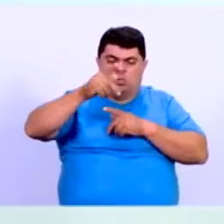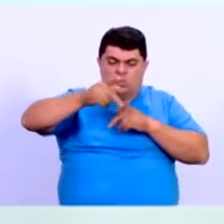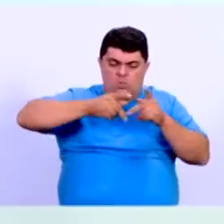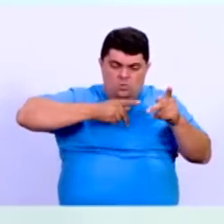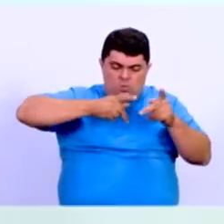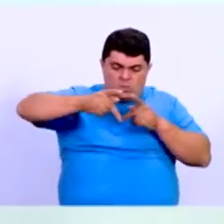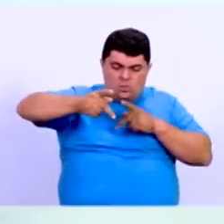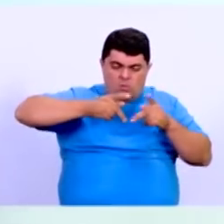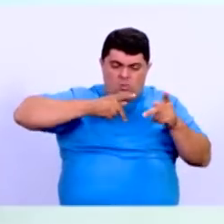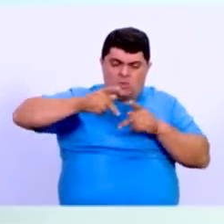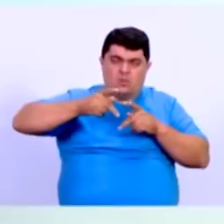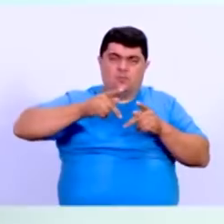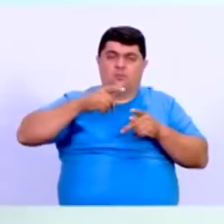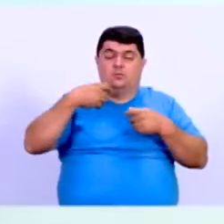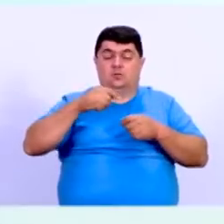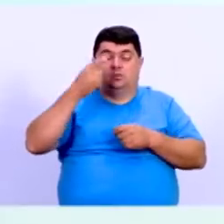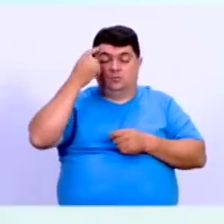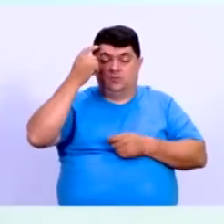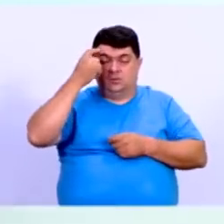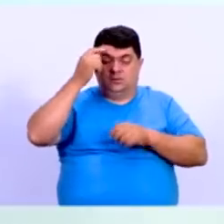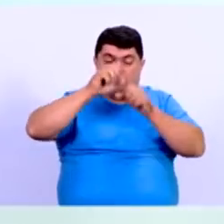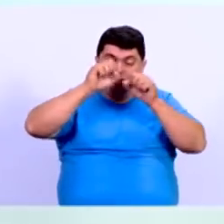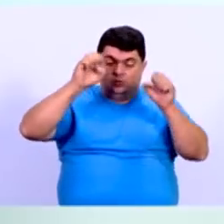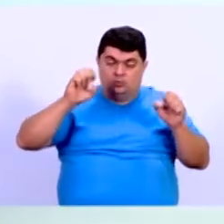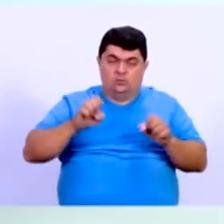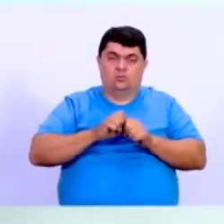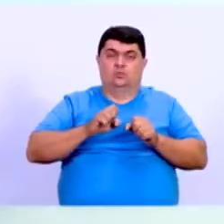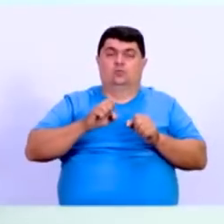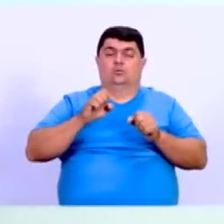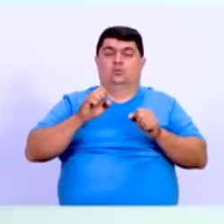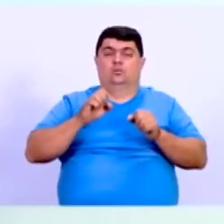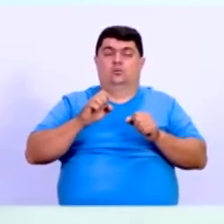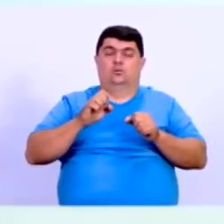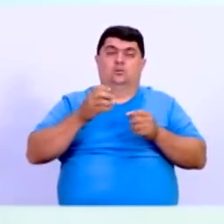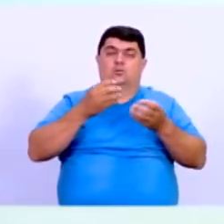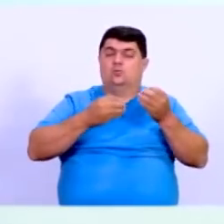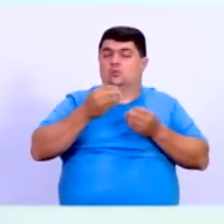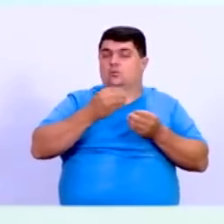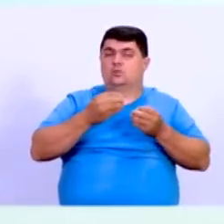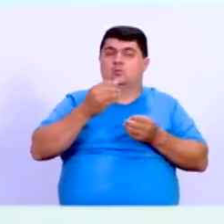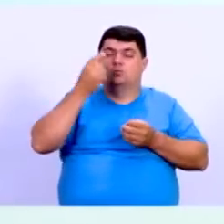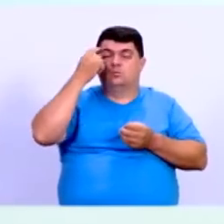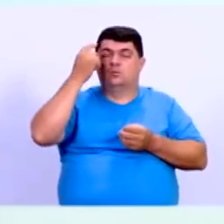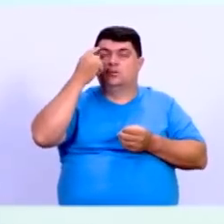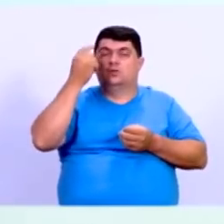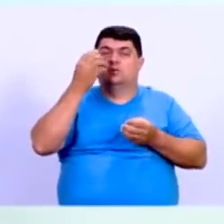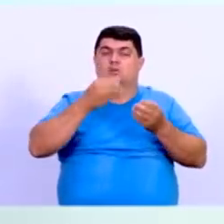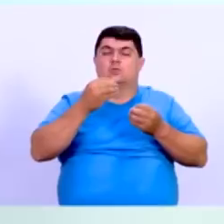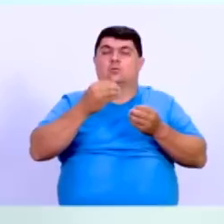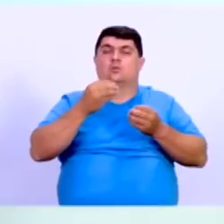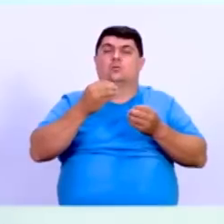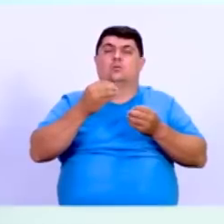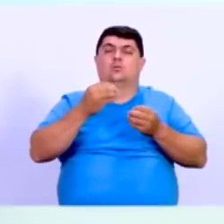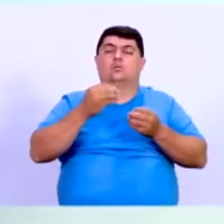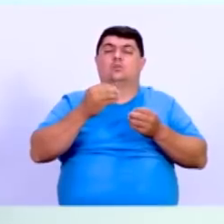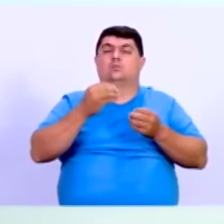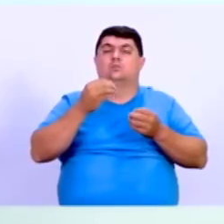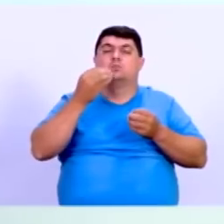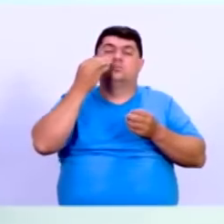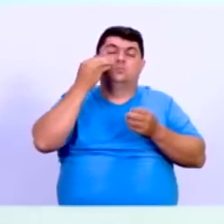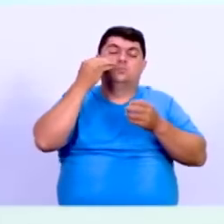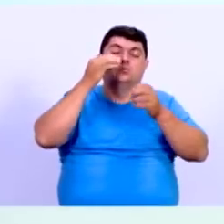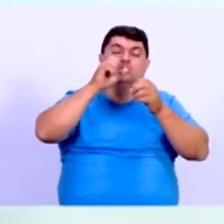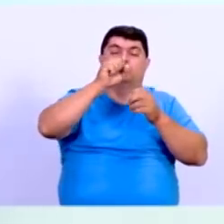de computadores, você tem que pensar na estrutura física do teu servidor de redes, você vai pensar no sistema operacional que ele vai utilizar.